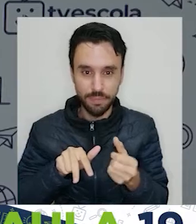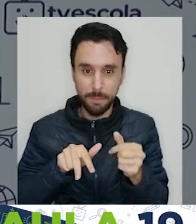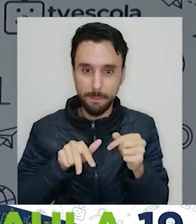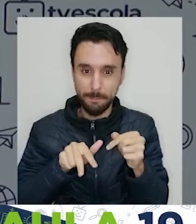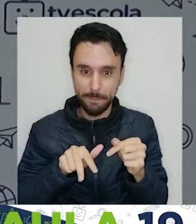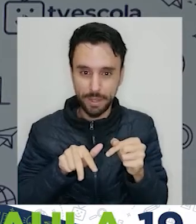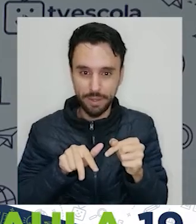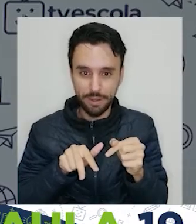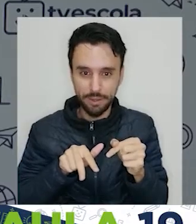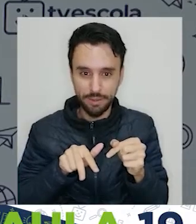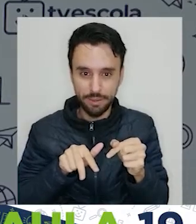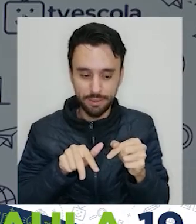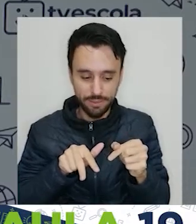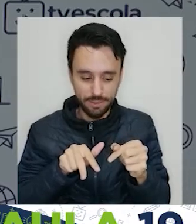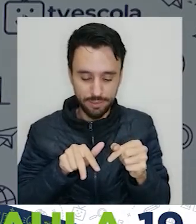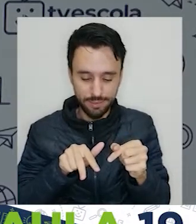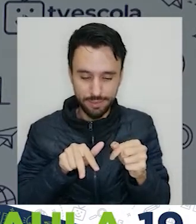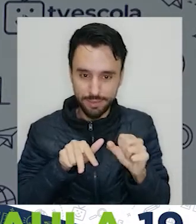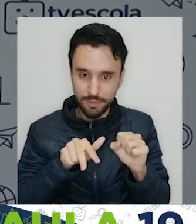sete,